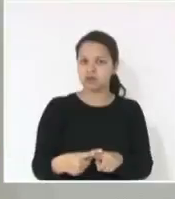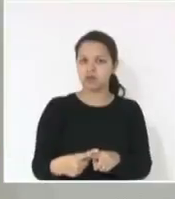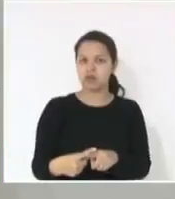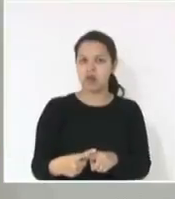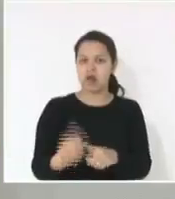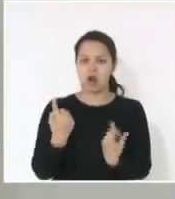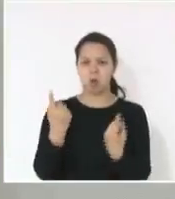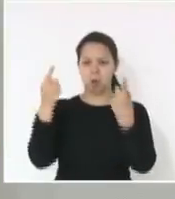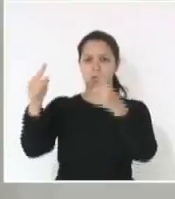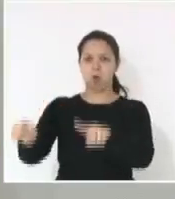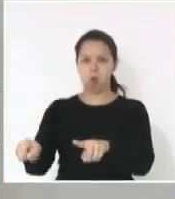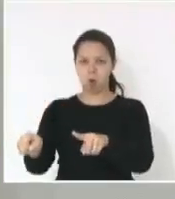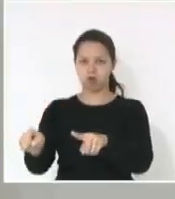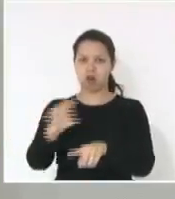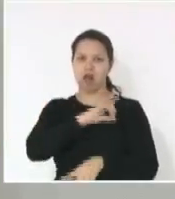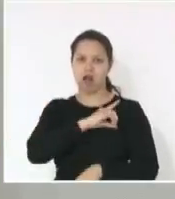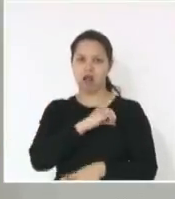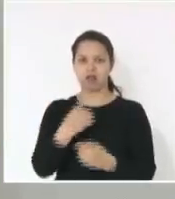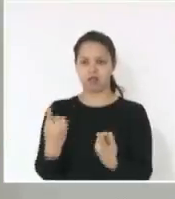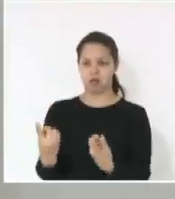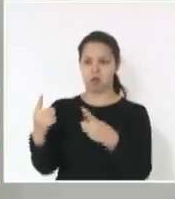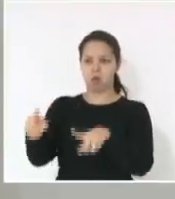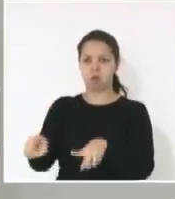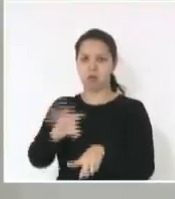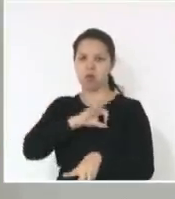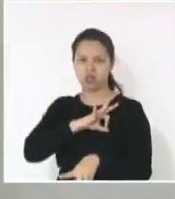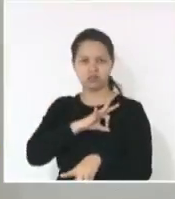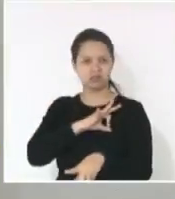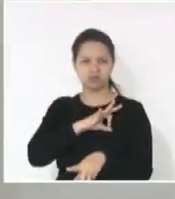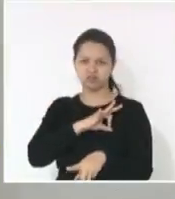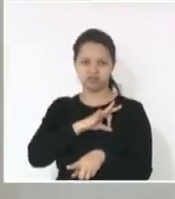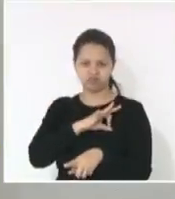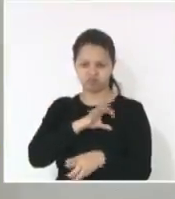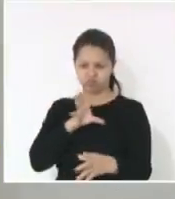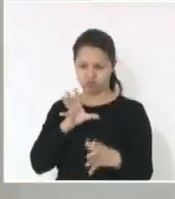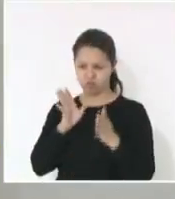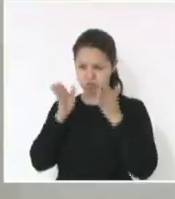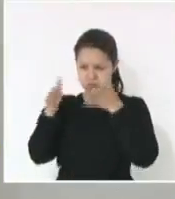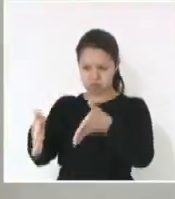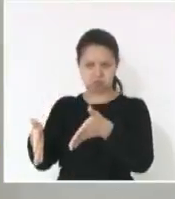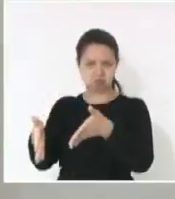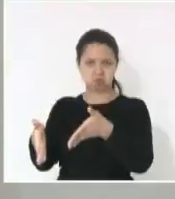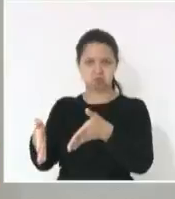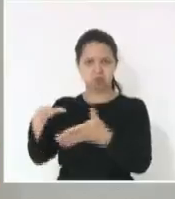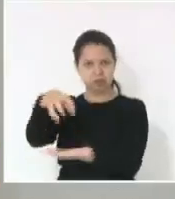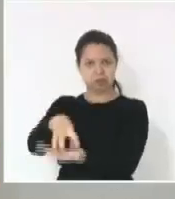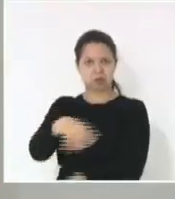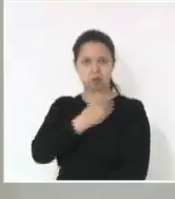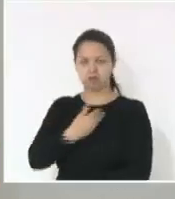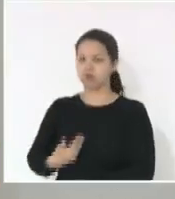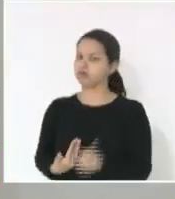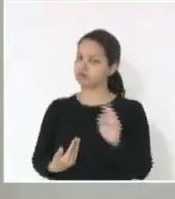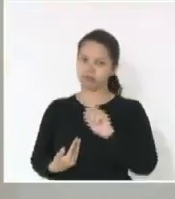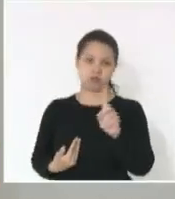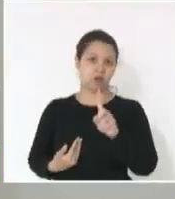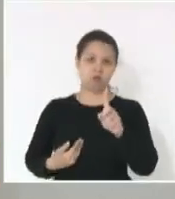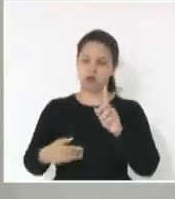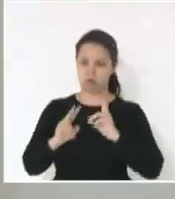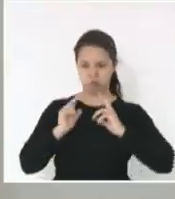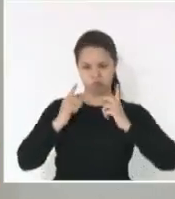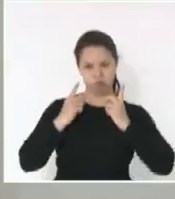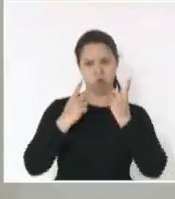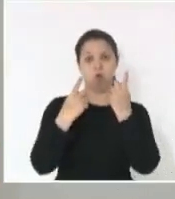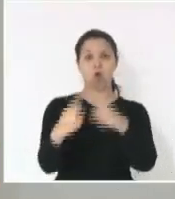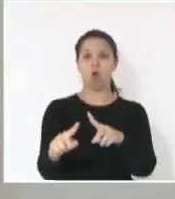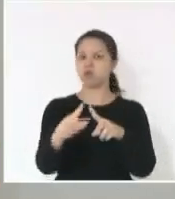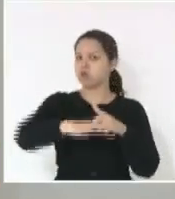uma delegacia, contra um posto policial, centro de governo, é um ataque contra a sociedade. Mas